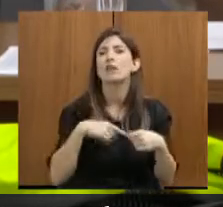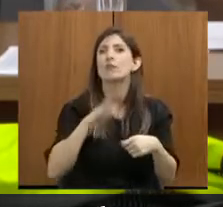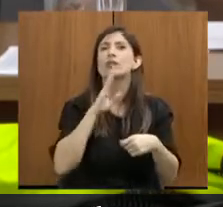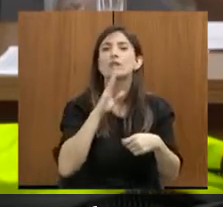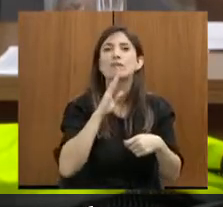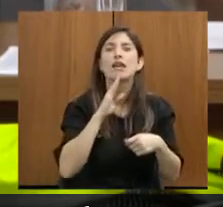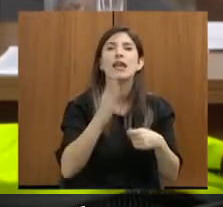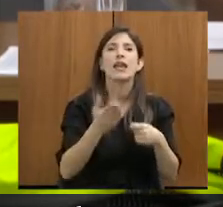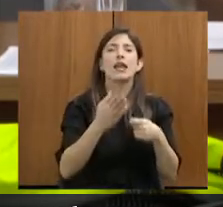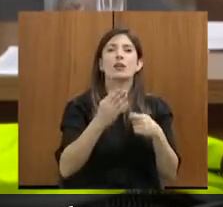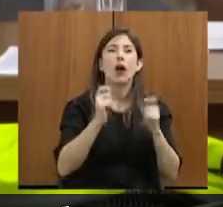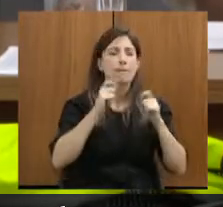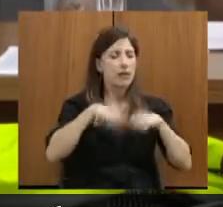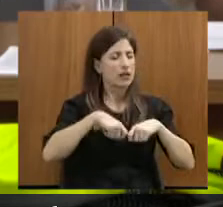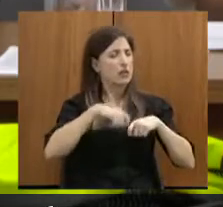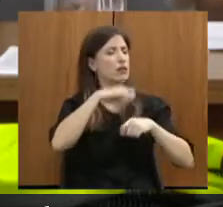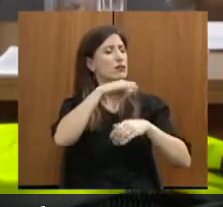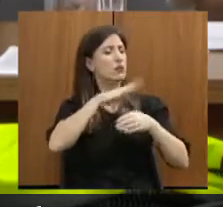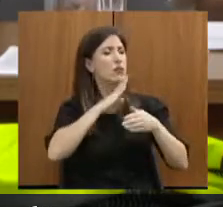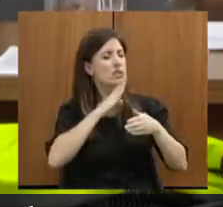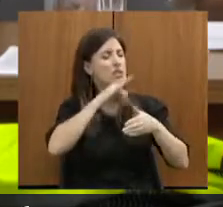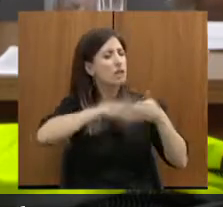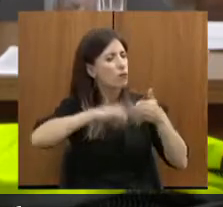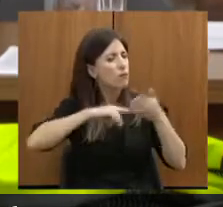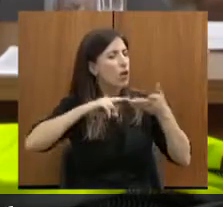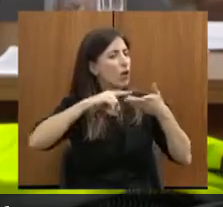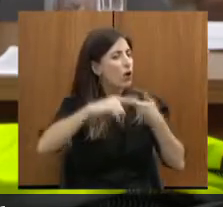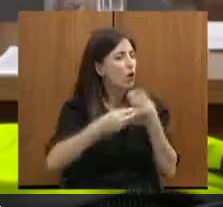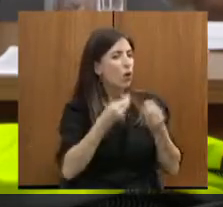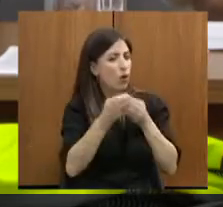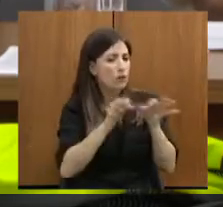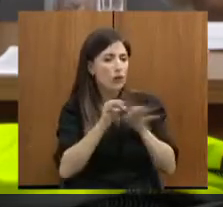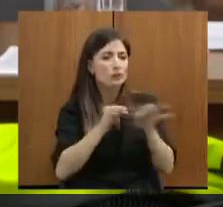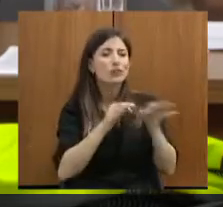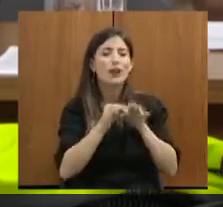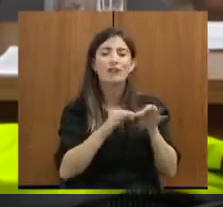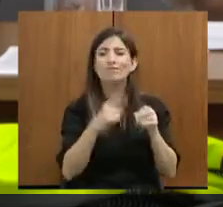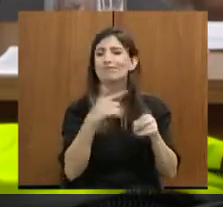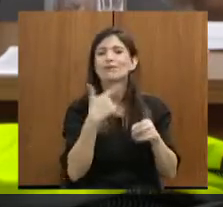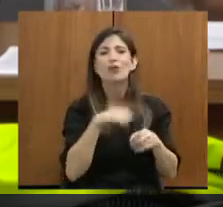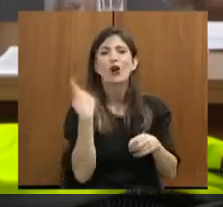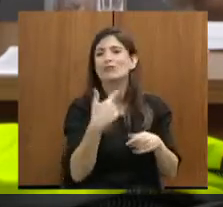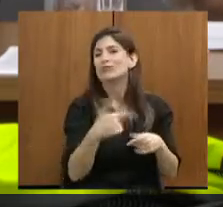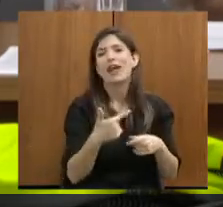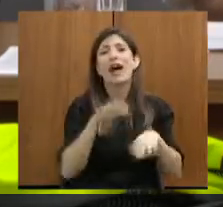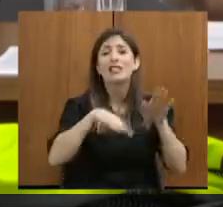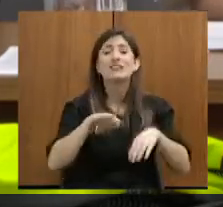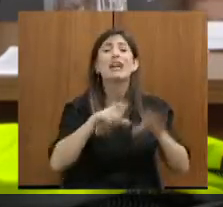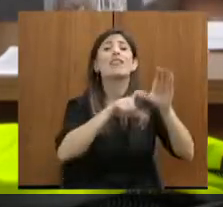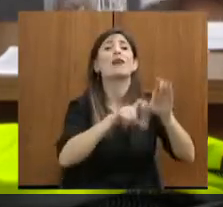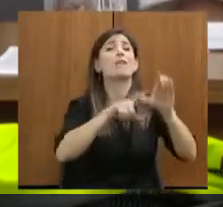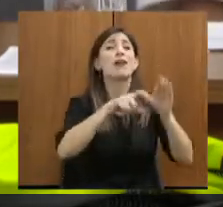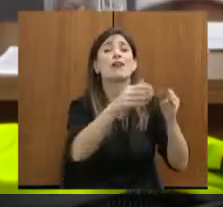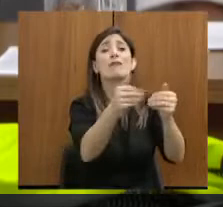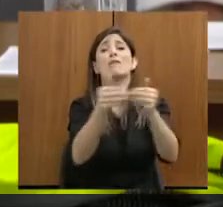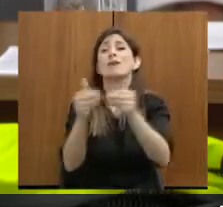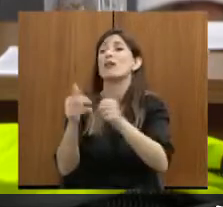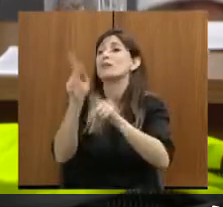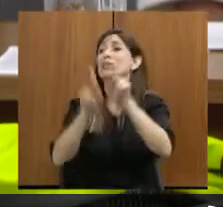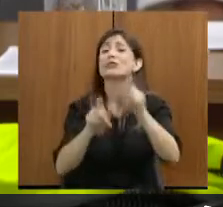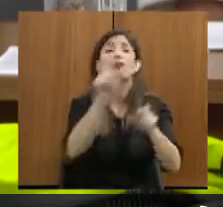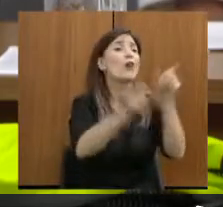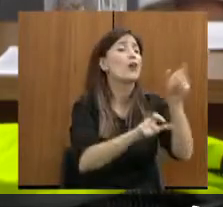das vezes depender do próximo é muito difícil muita das vezes a gente tem que ficar perder dois três quatro dias que foi o que aconteceu